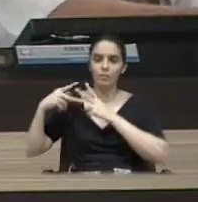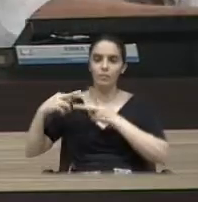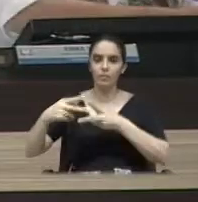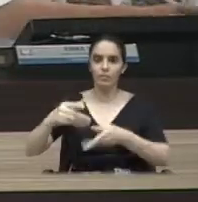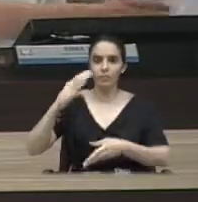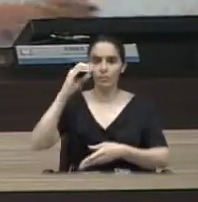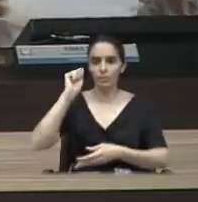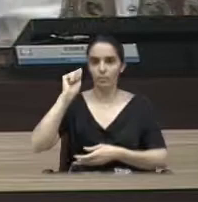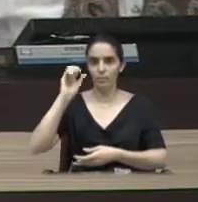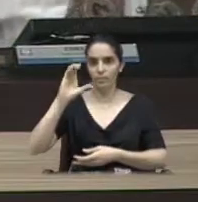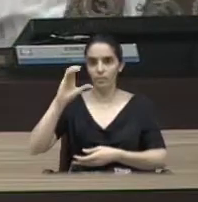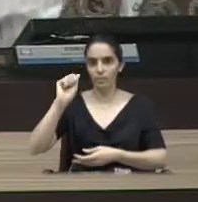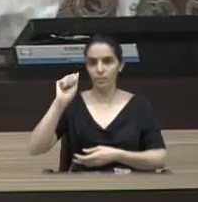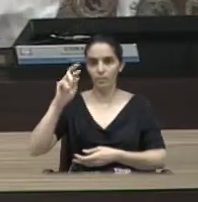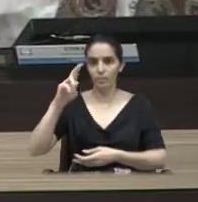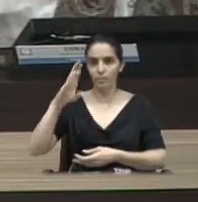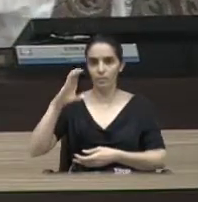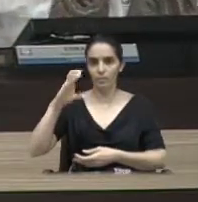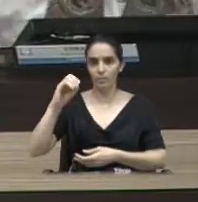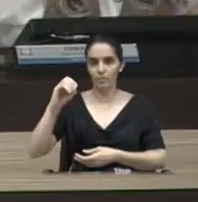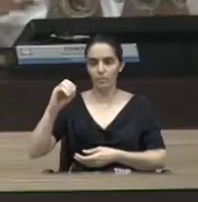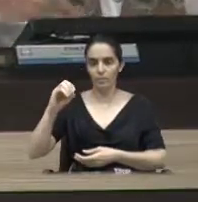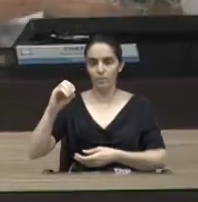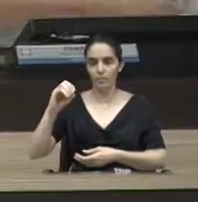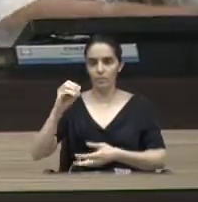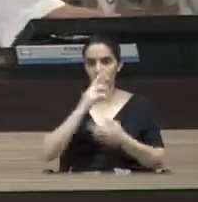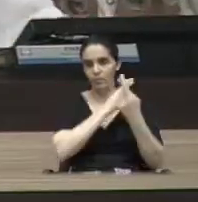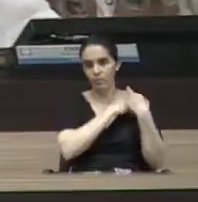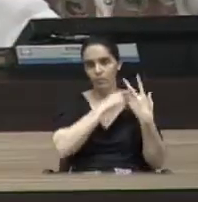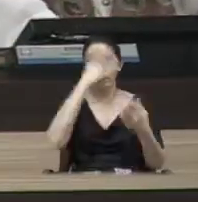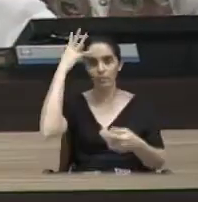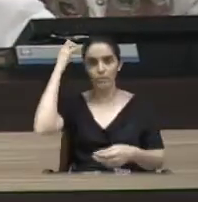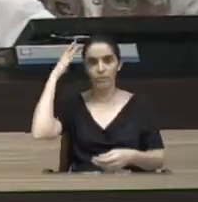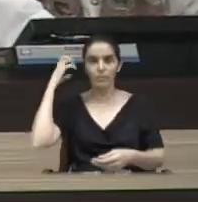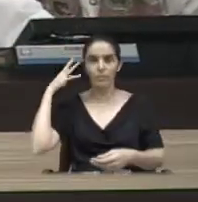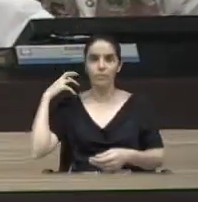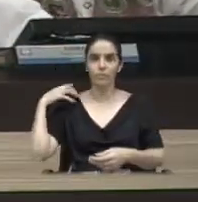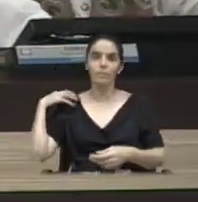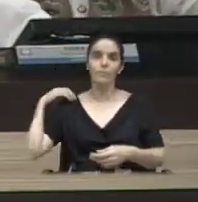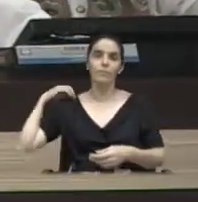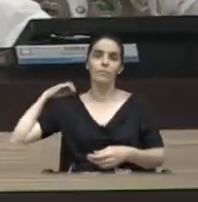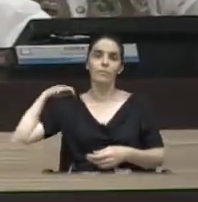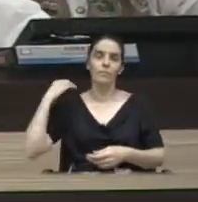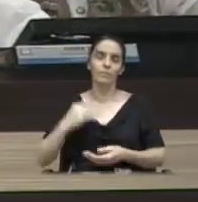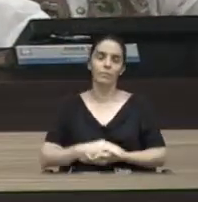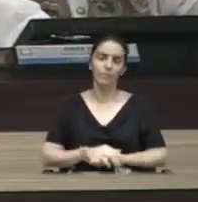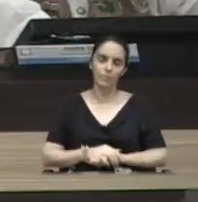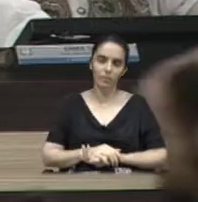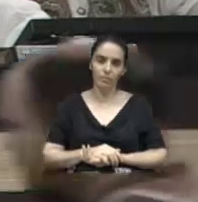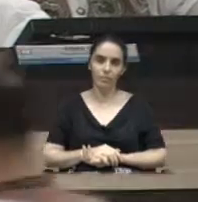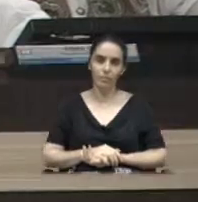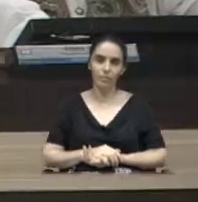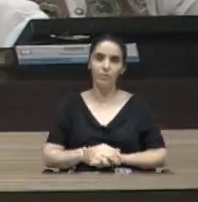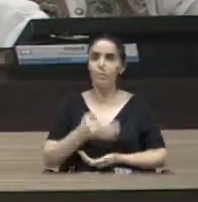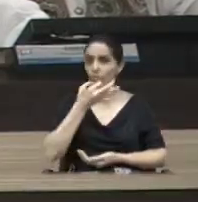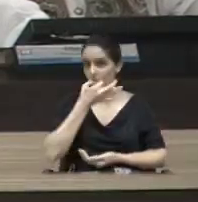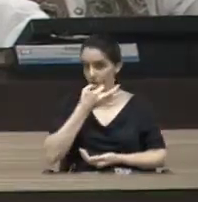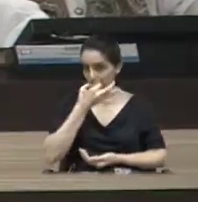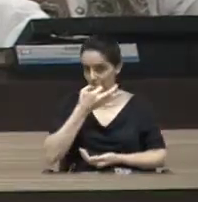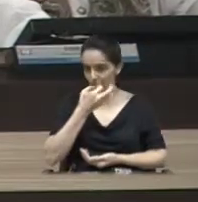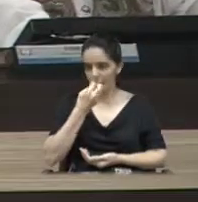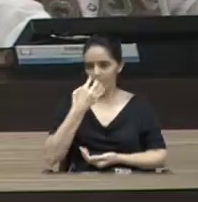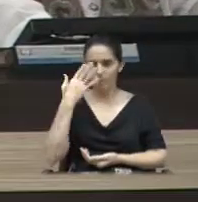Careco. Vereadora Lubogo. Em discussão. Quero discutir. A palavra, vereadora Lubogo. Boa tarde,